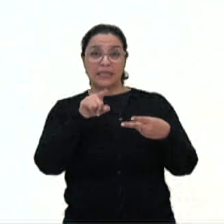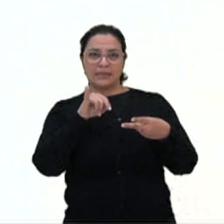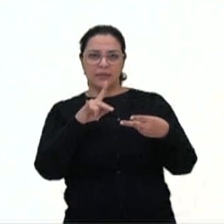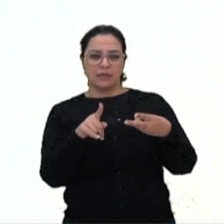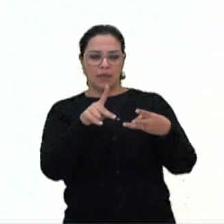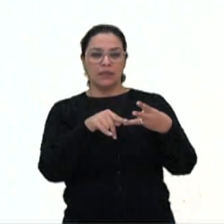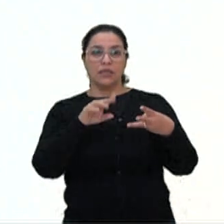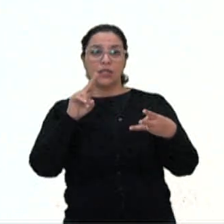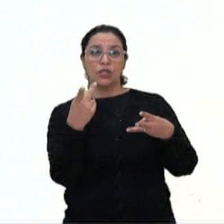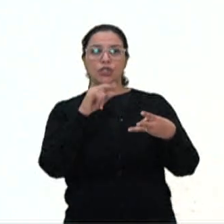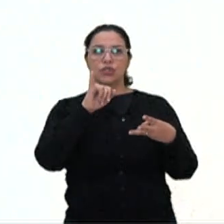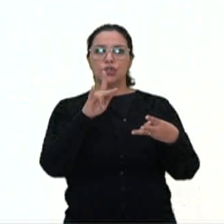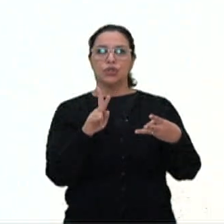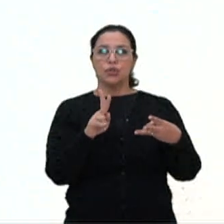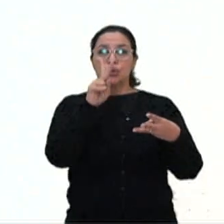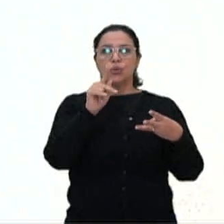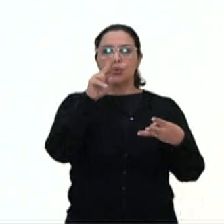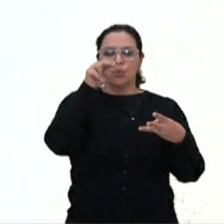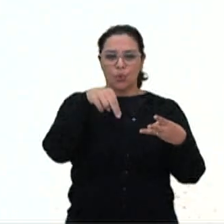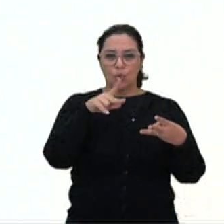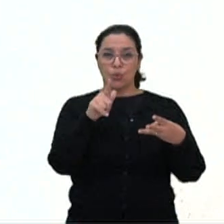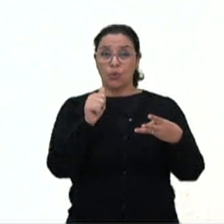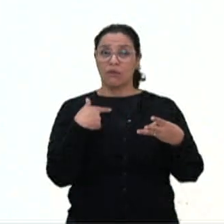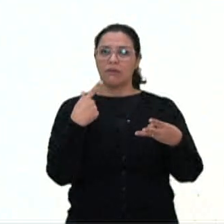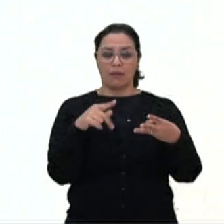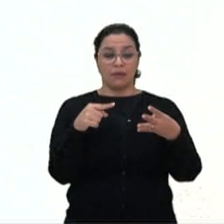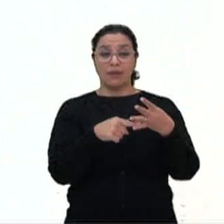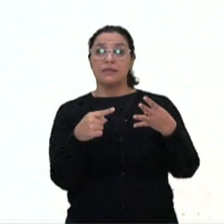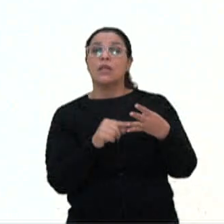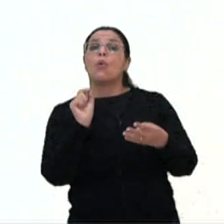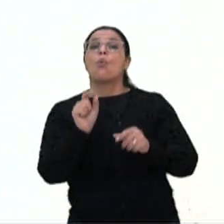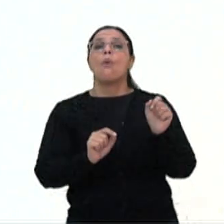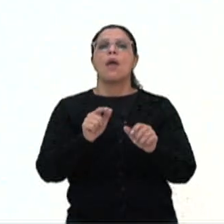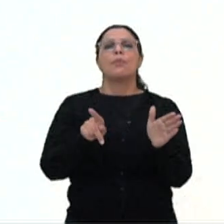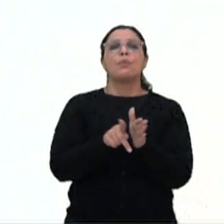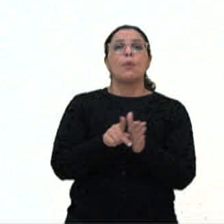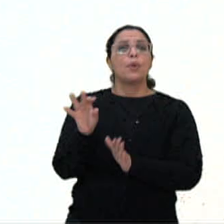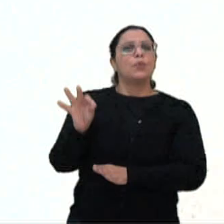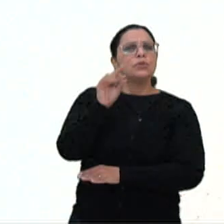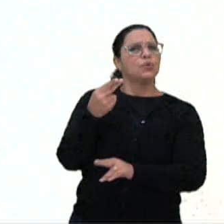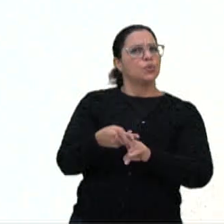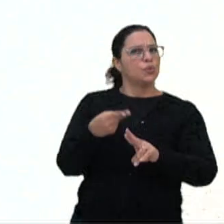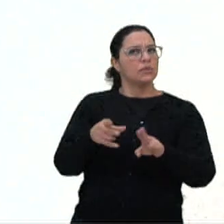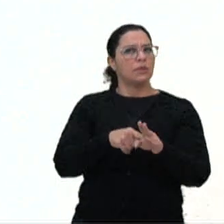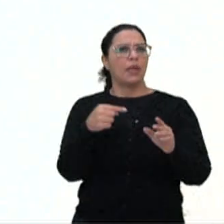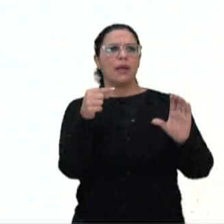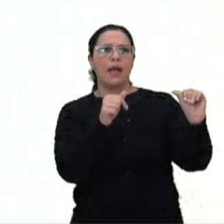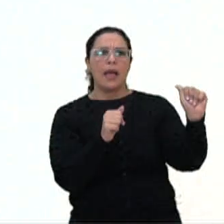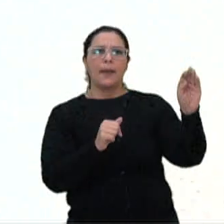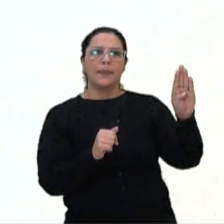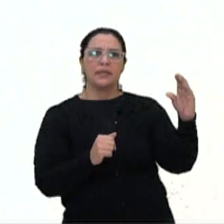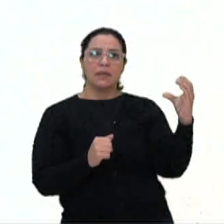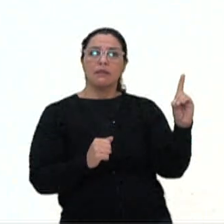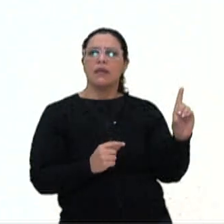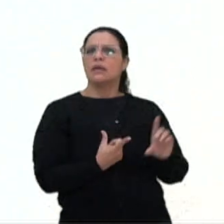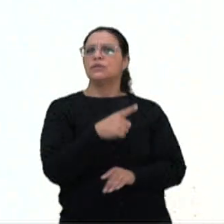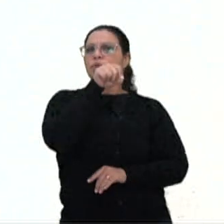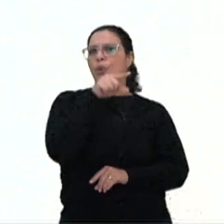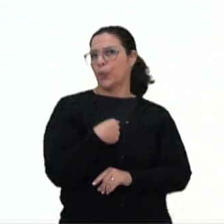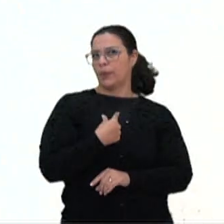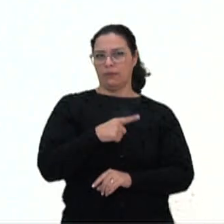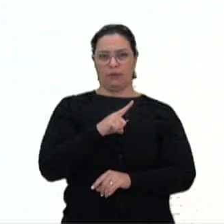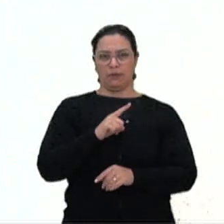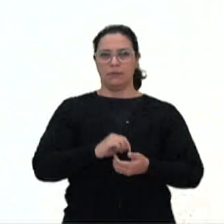doença não citada na música também tem o mosquito como vetor? Letra A, malária. Letra B, doença de Chagas. C, febre amarela